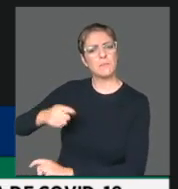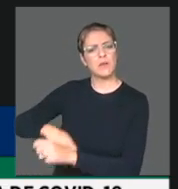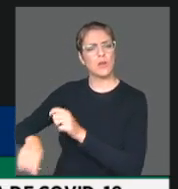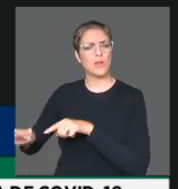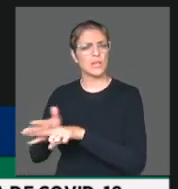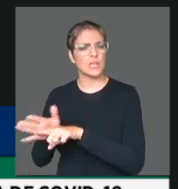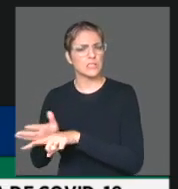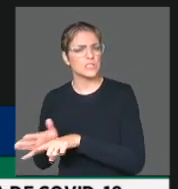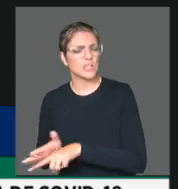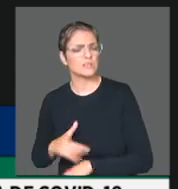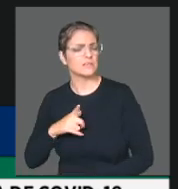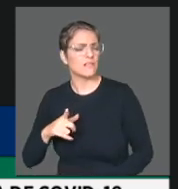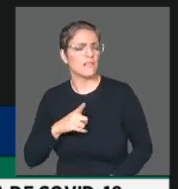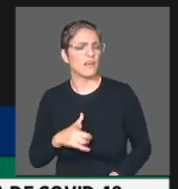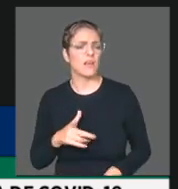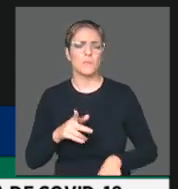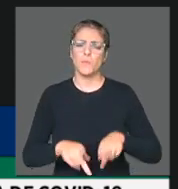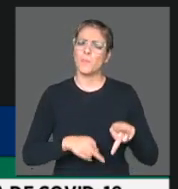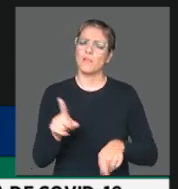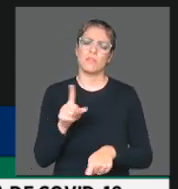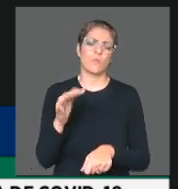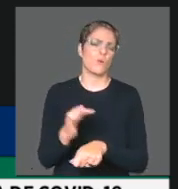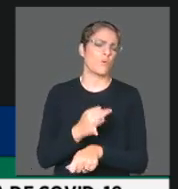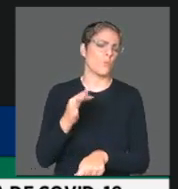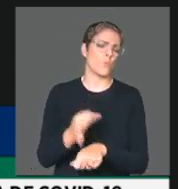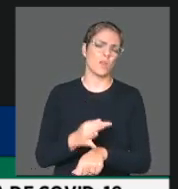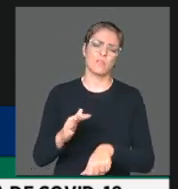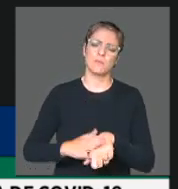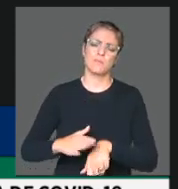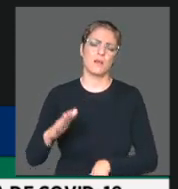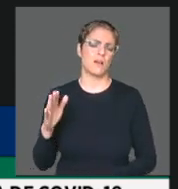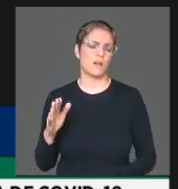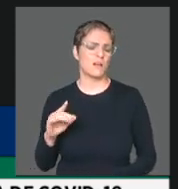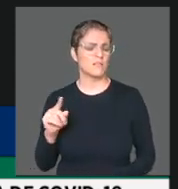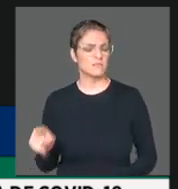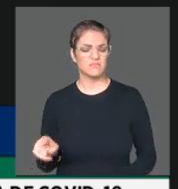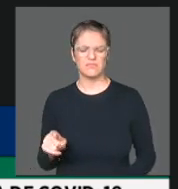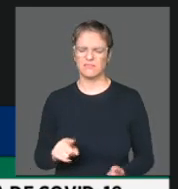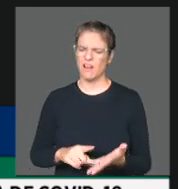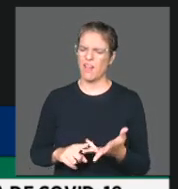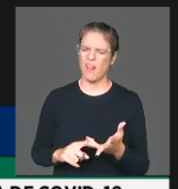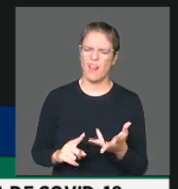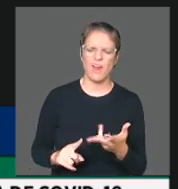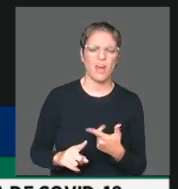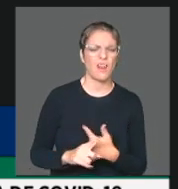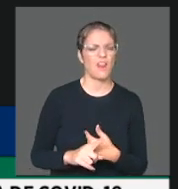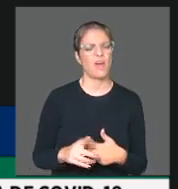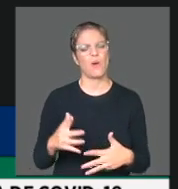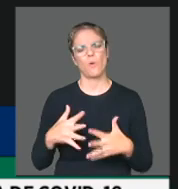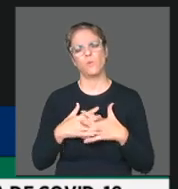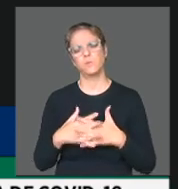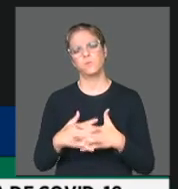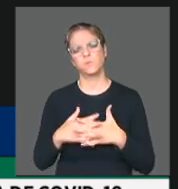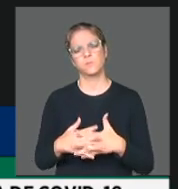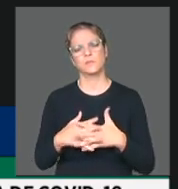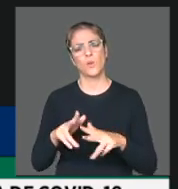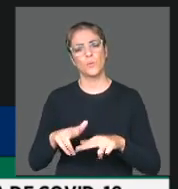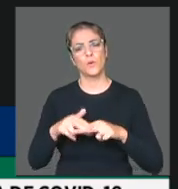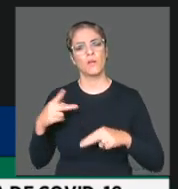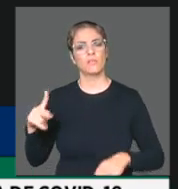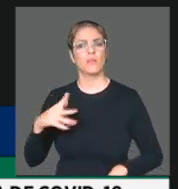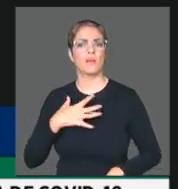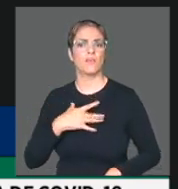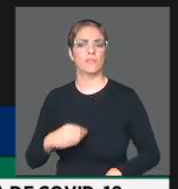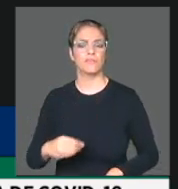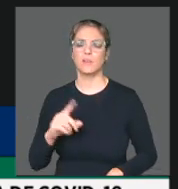por isso. A população não aguenta mais esse monte de trapalhada feito pelos filhos do presidente.